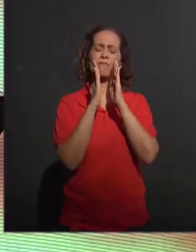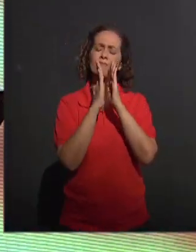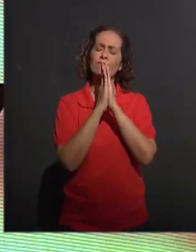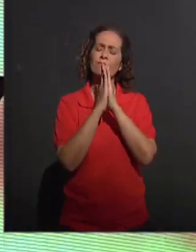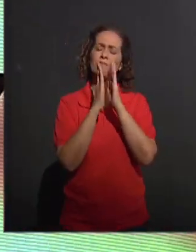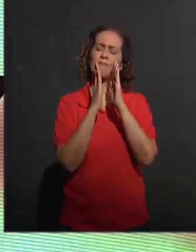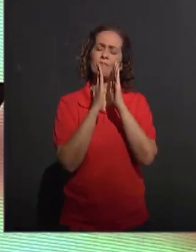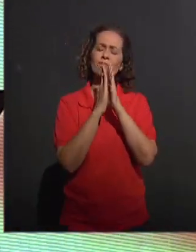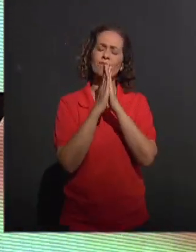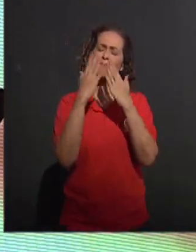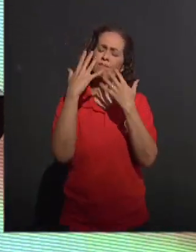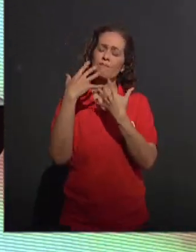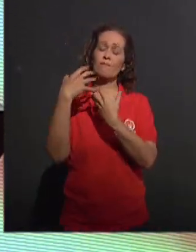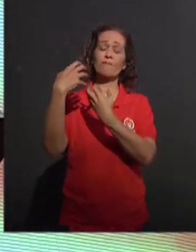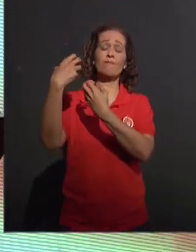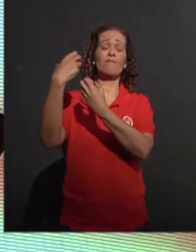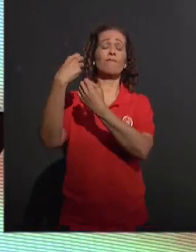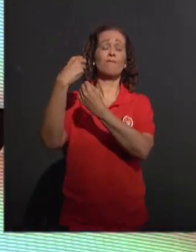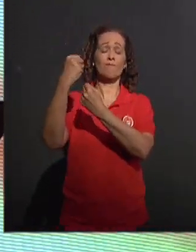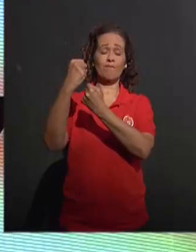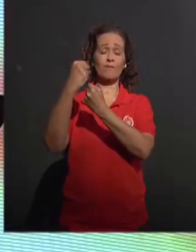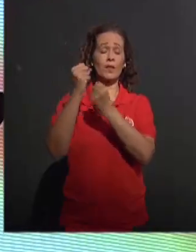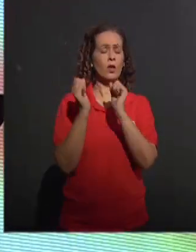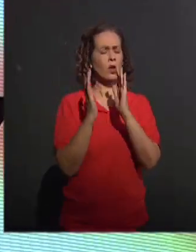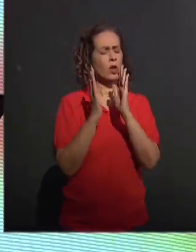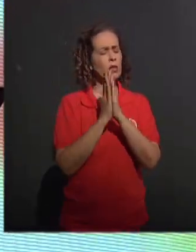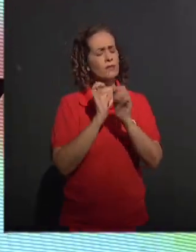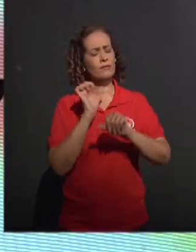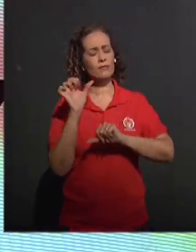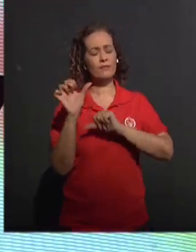que seja transformado em um trono, Senhor.